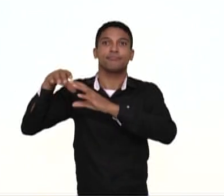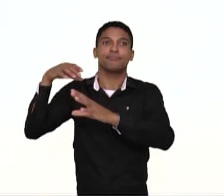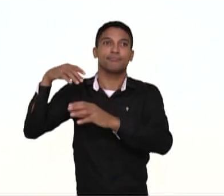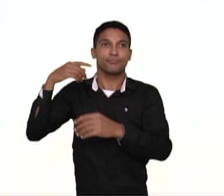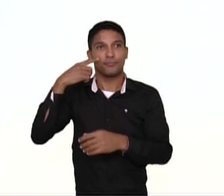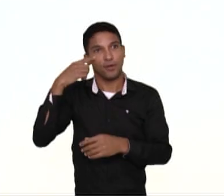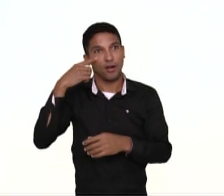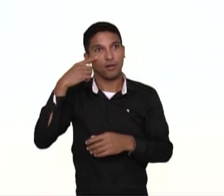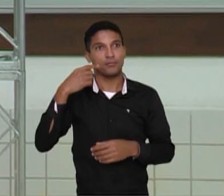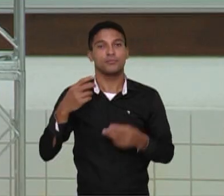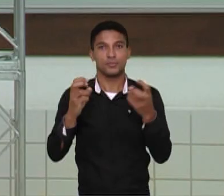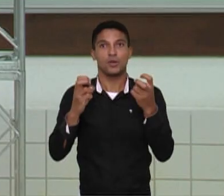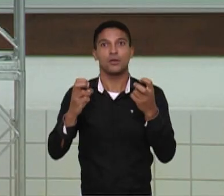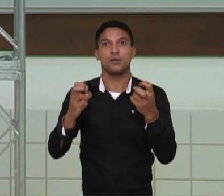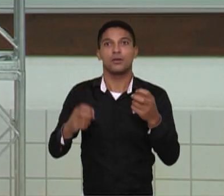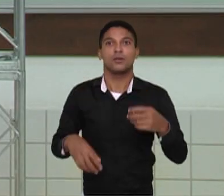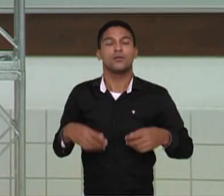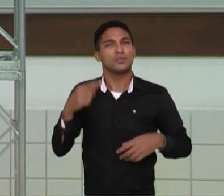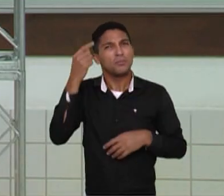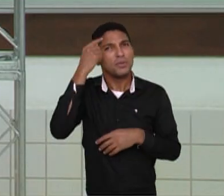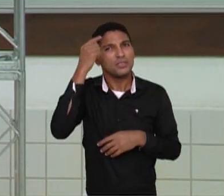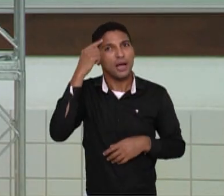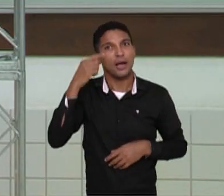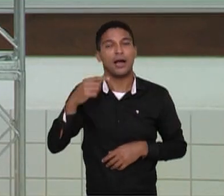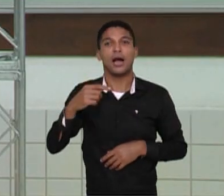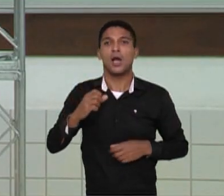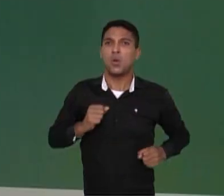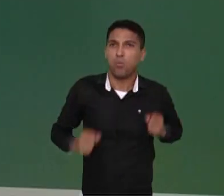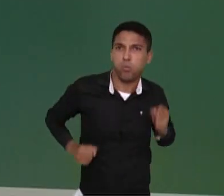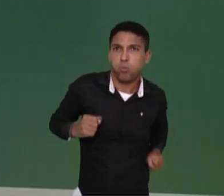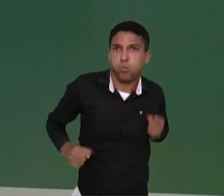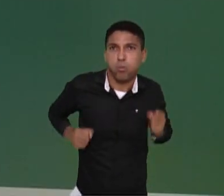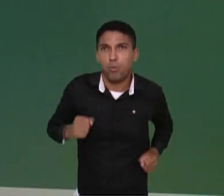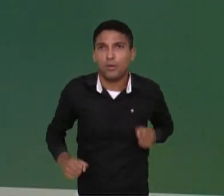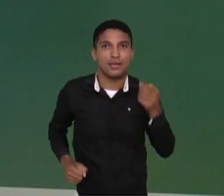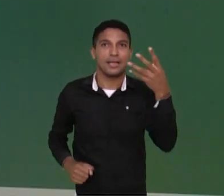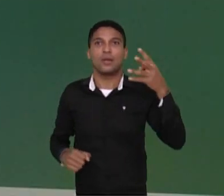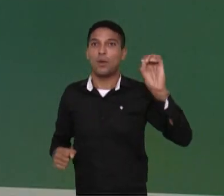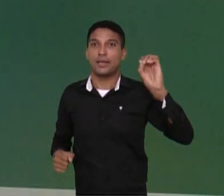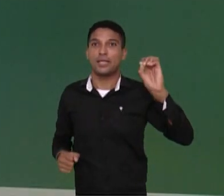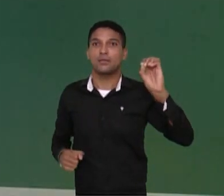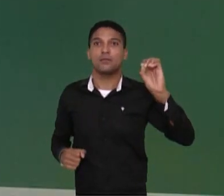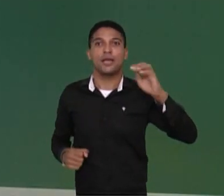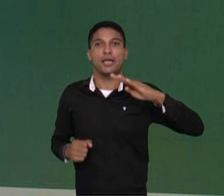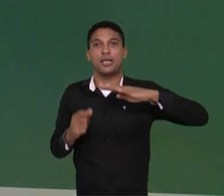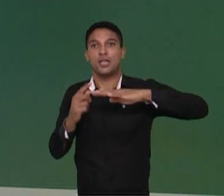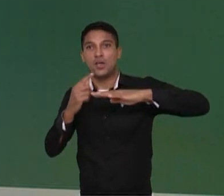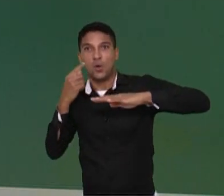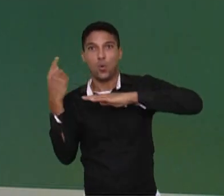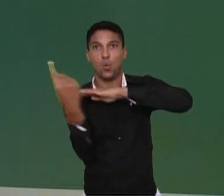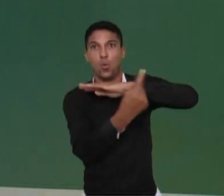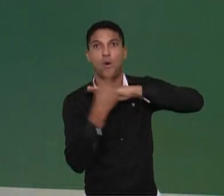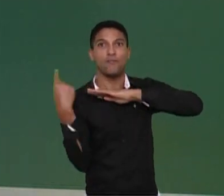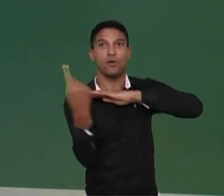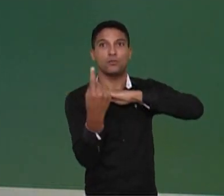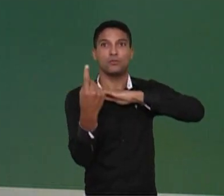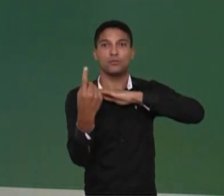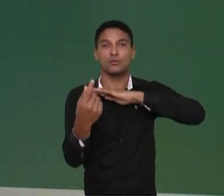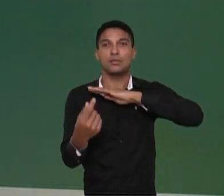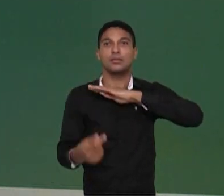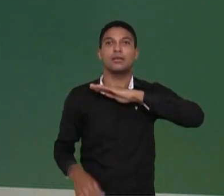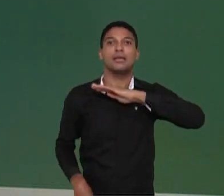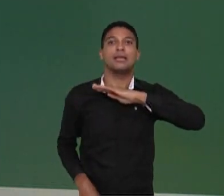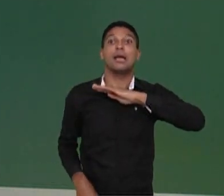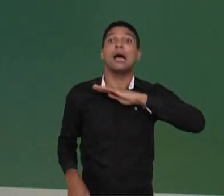uma volta inteira. 40 sobre 40 de volta, mais uma volta inteira. Então, uma volta, outra volta, duas voltas.